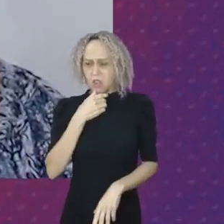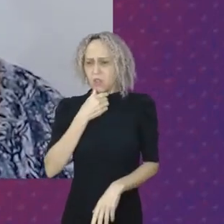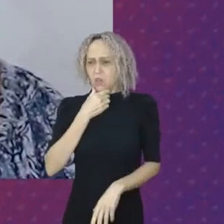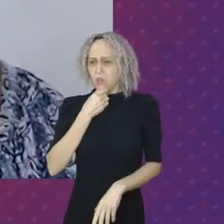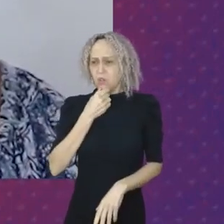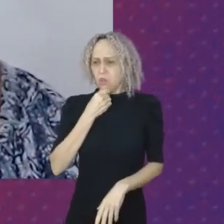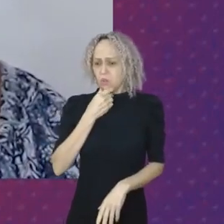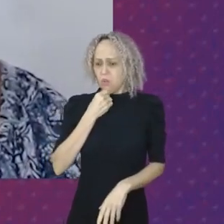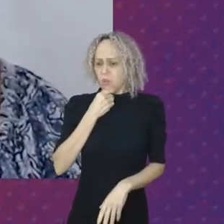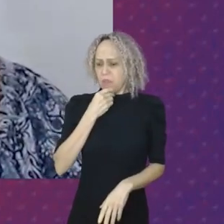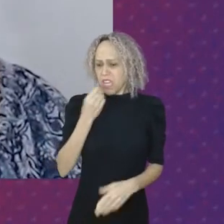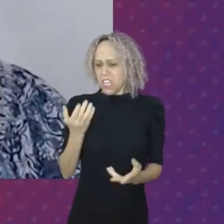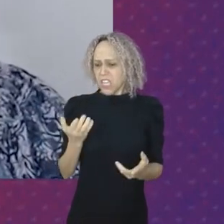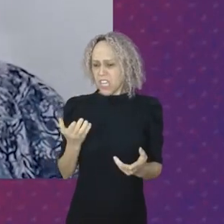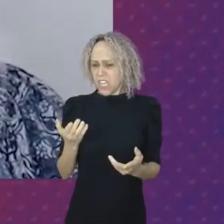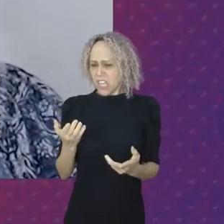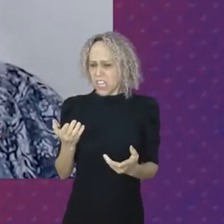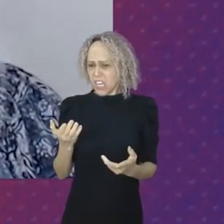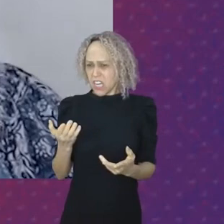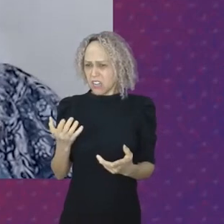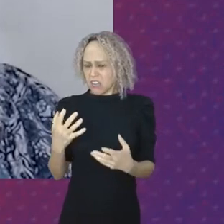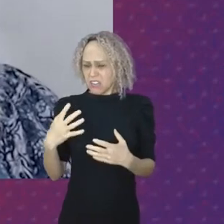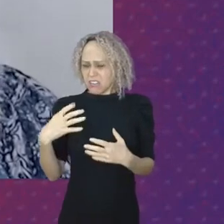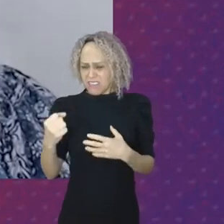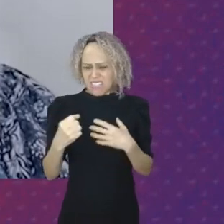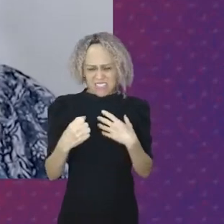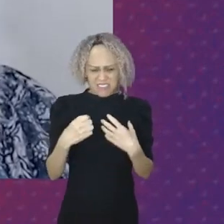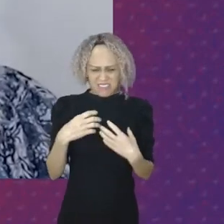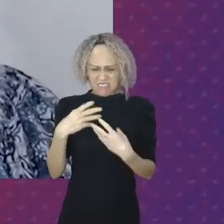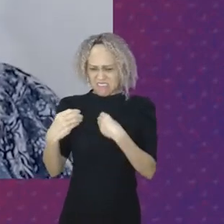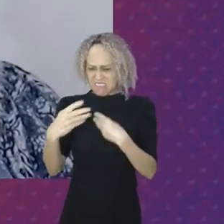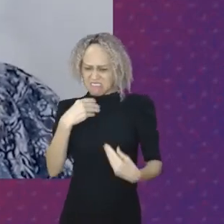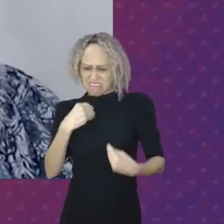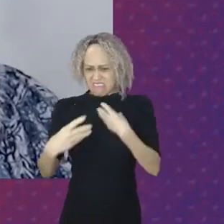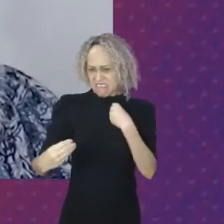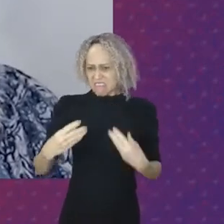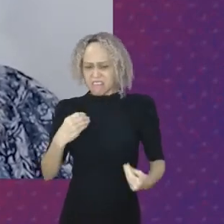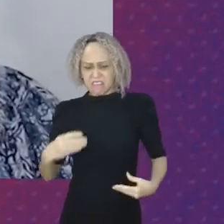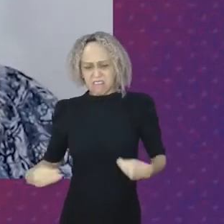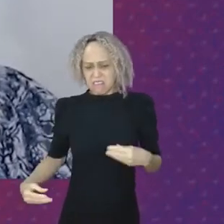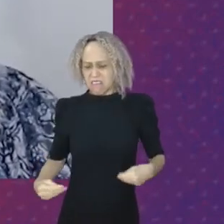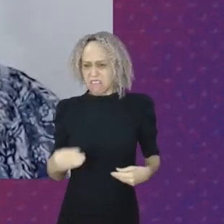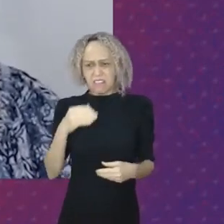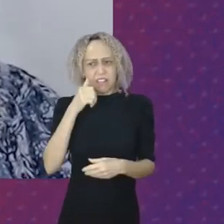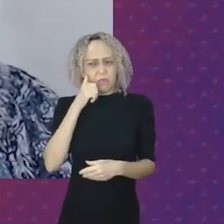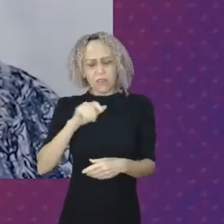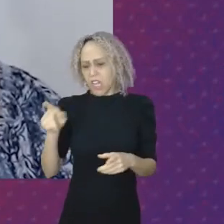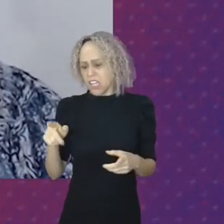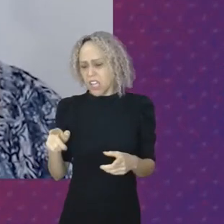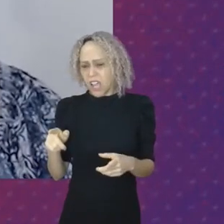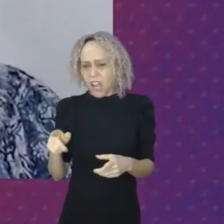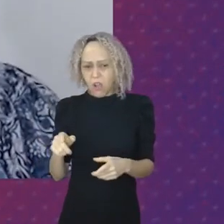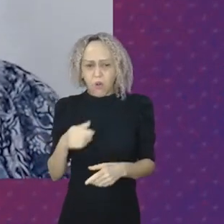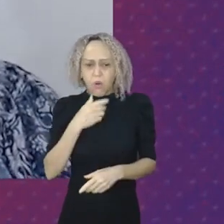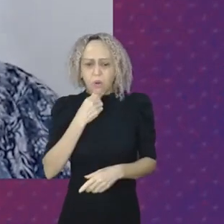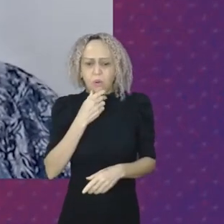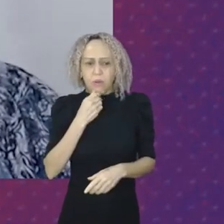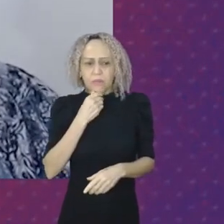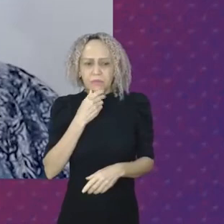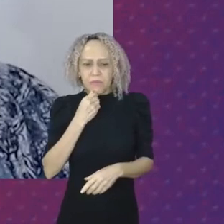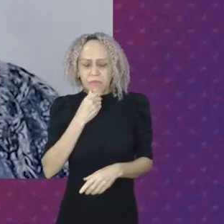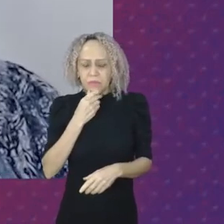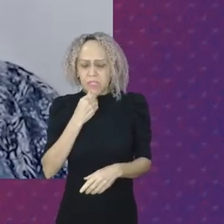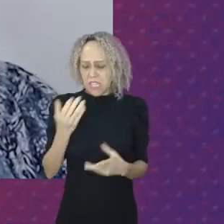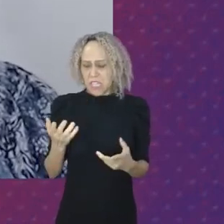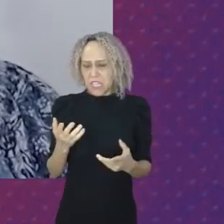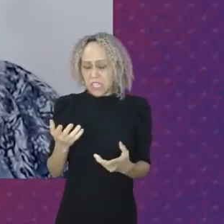ver a calcinha das meninas. A gente precisa parar de romantizar relações infantis entre meninos e meninas, porque muitas